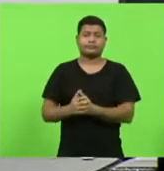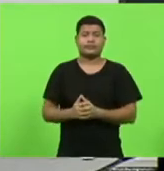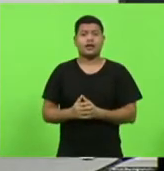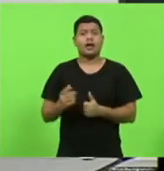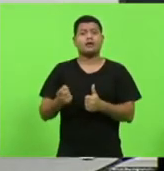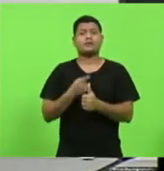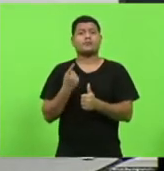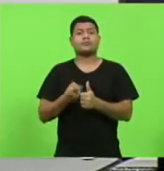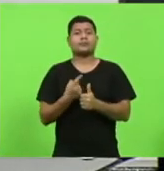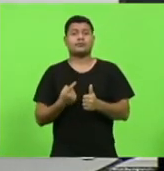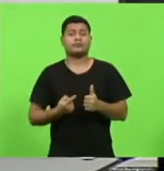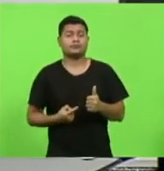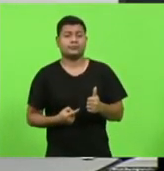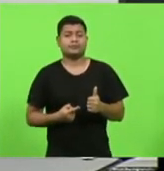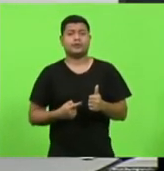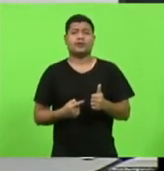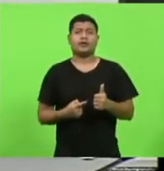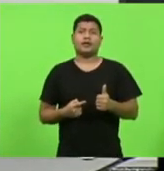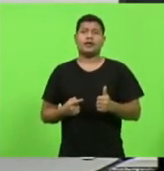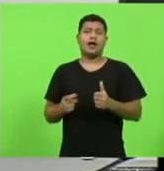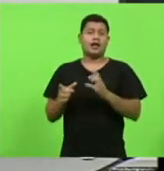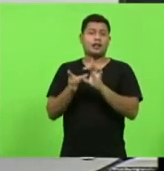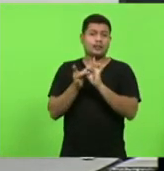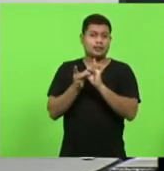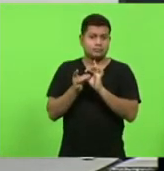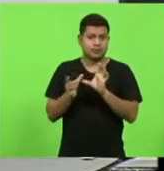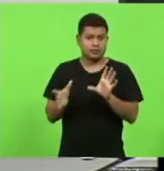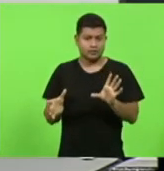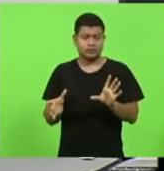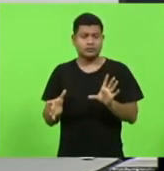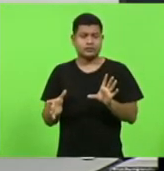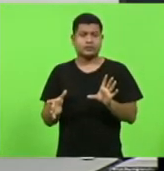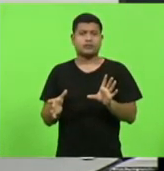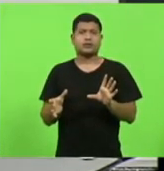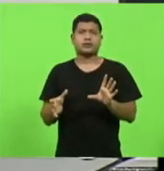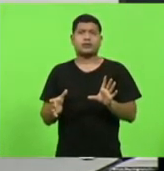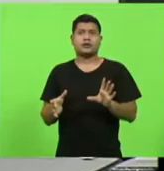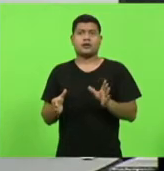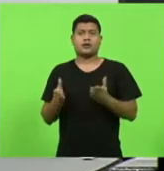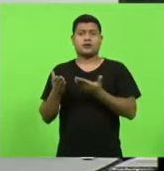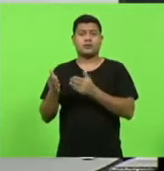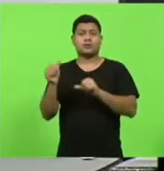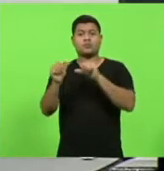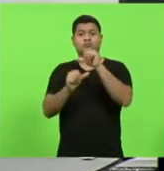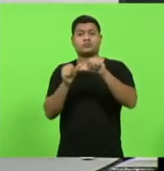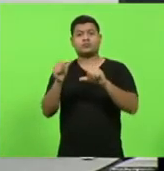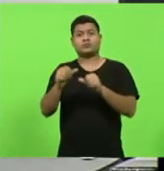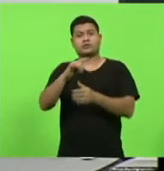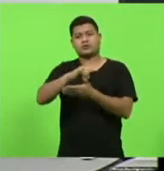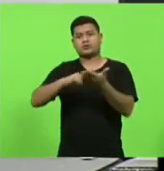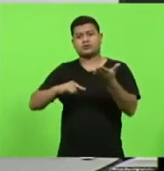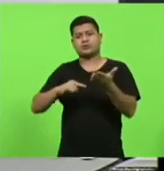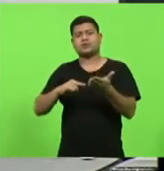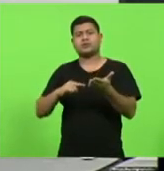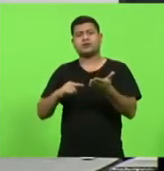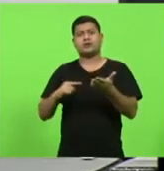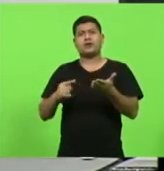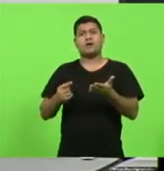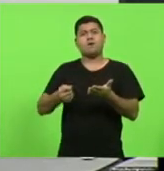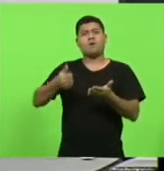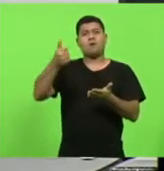Primeiro, a permissão de um reajuste contratual que dá